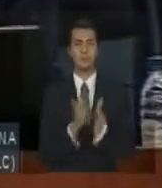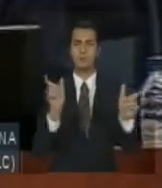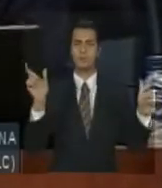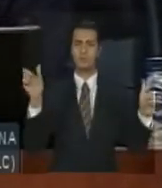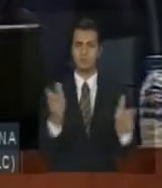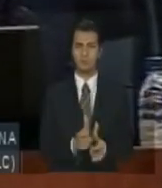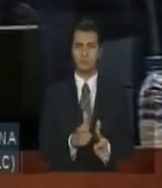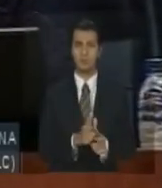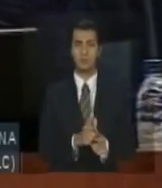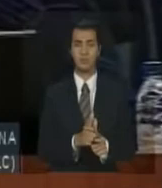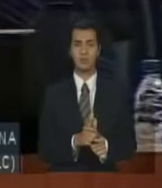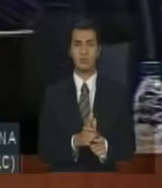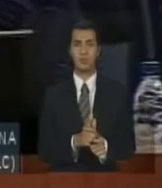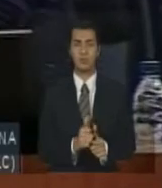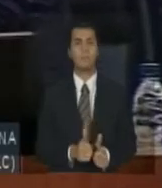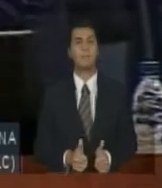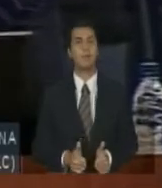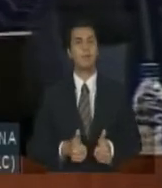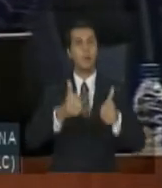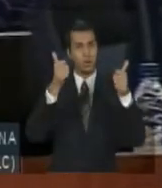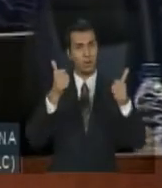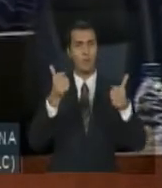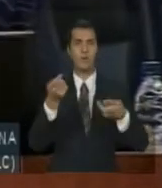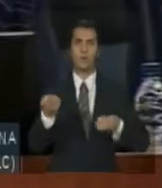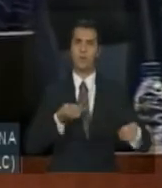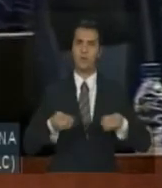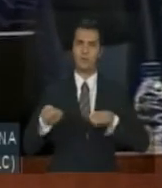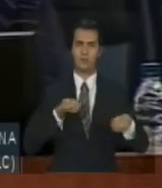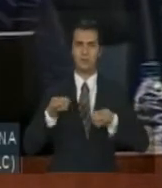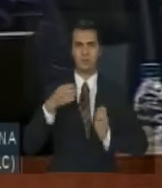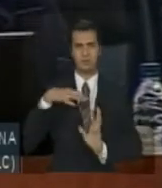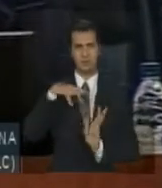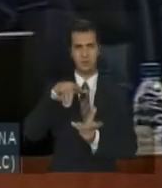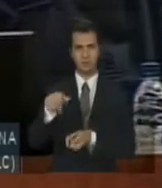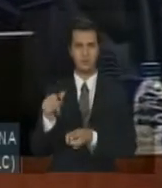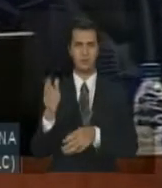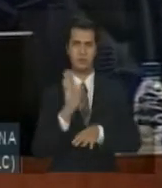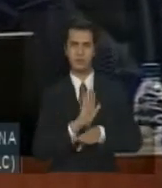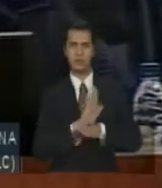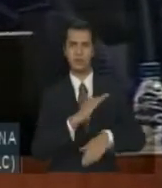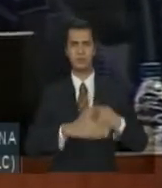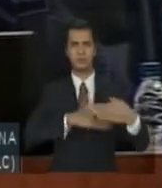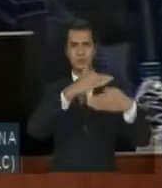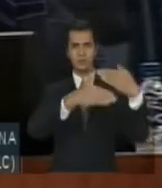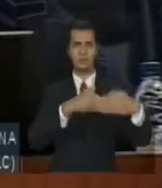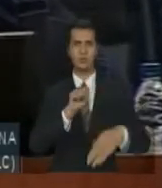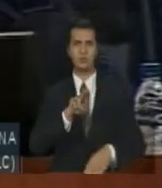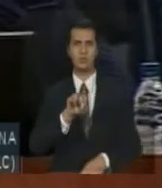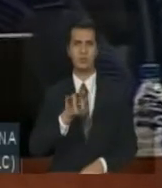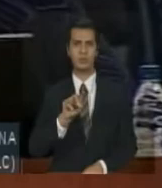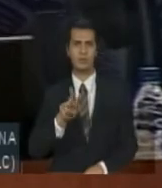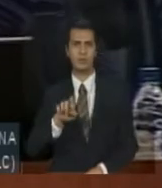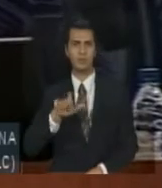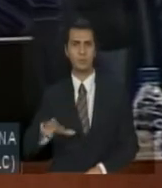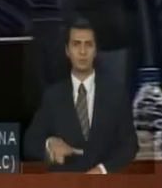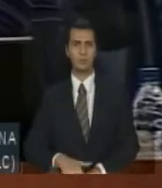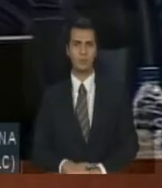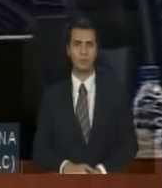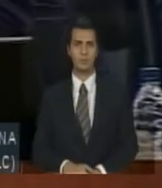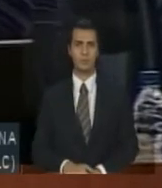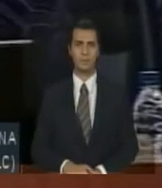a melhoria da governança internacional para o desenvolvimento sustentável.